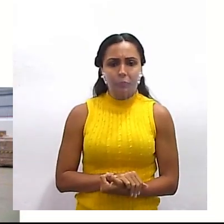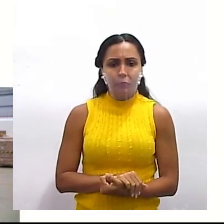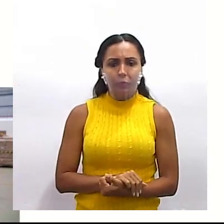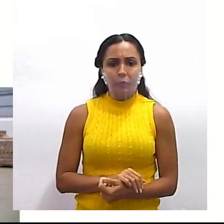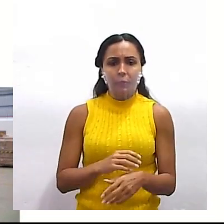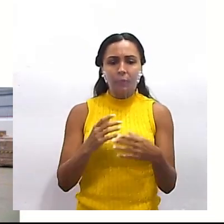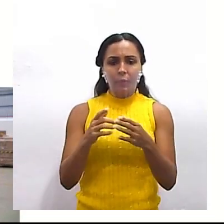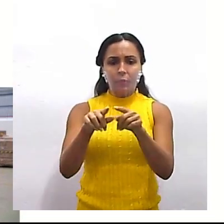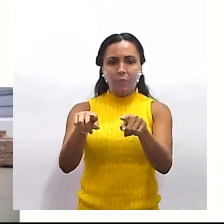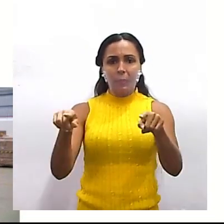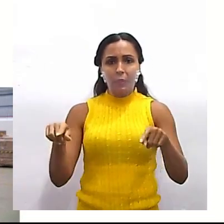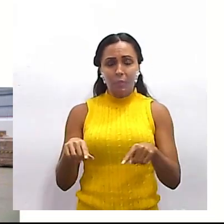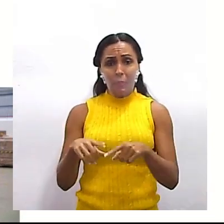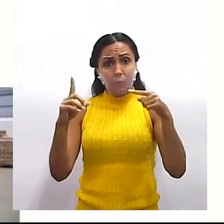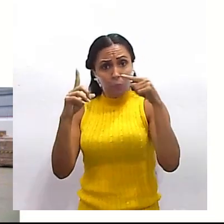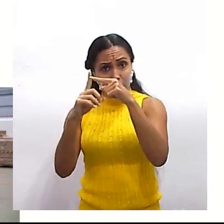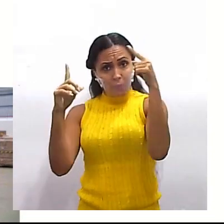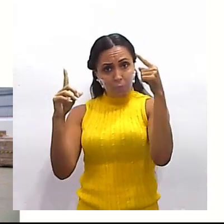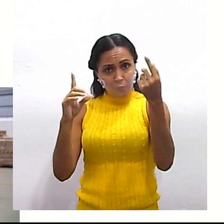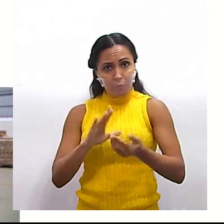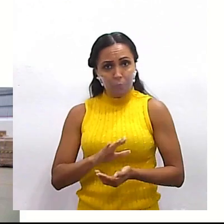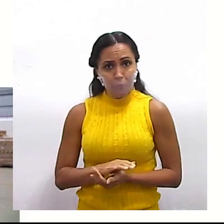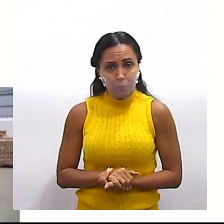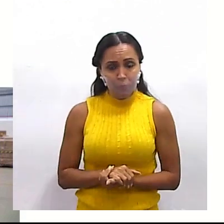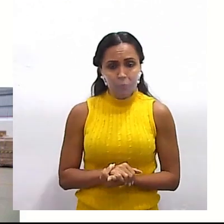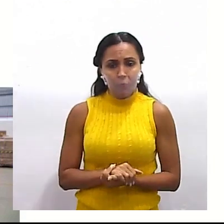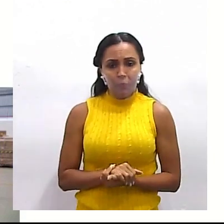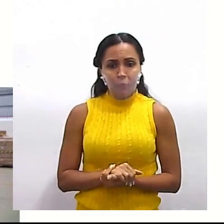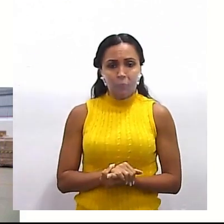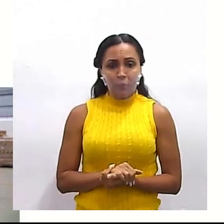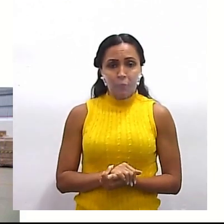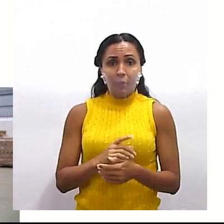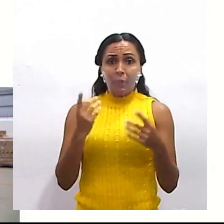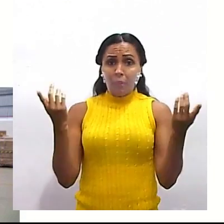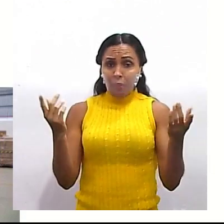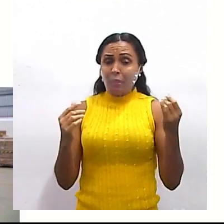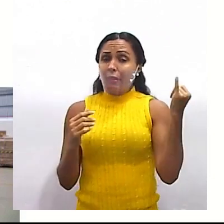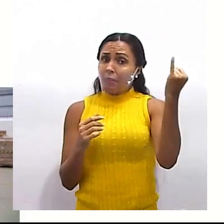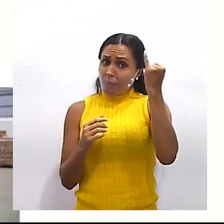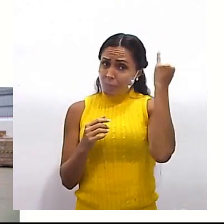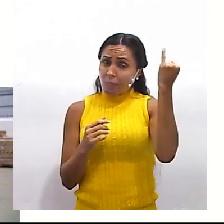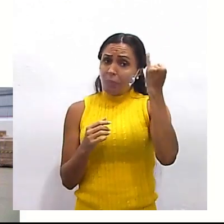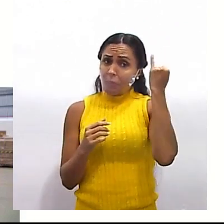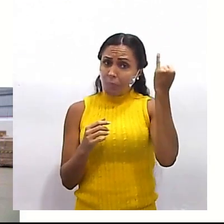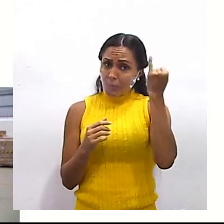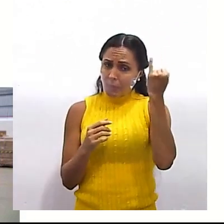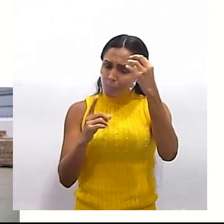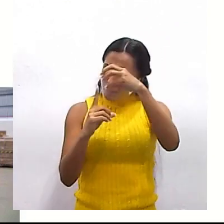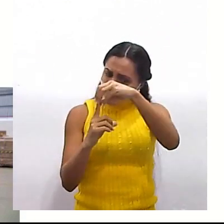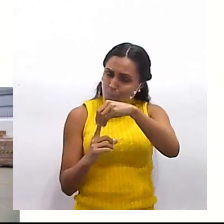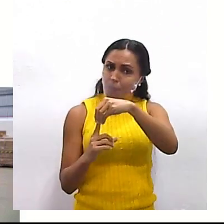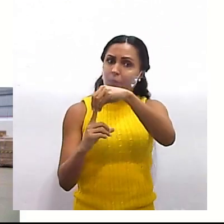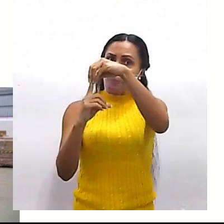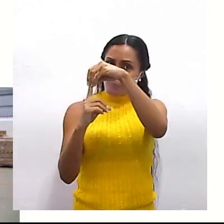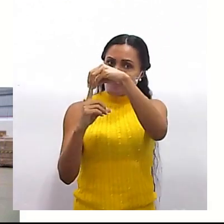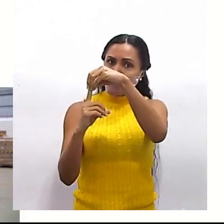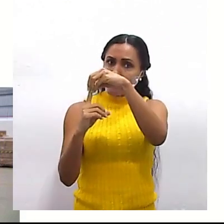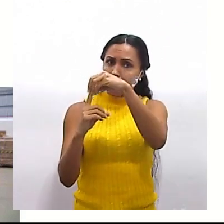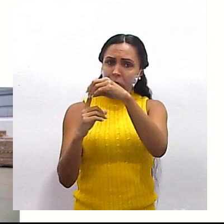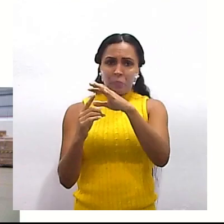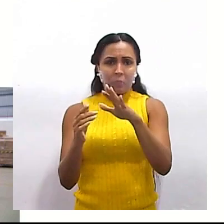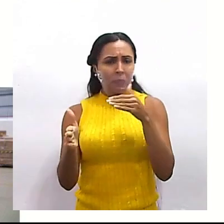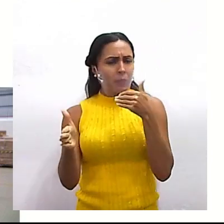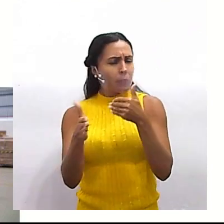Estabelecimento de metas. Isso é um ponto, pessoal, primordial para